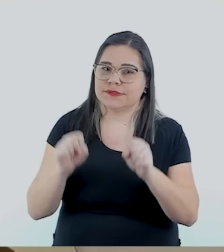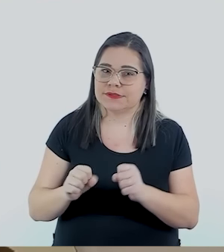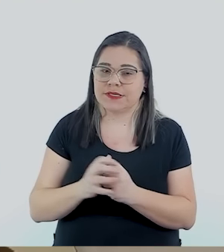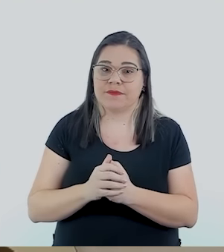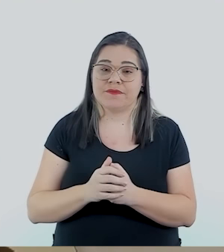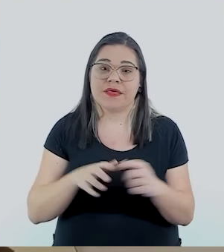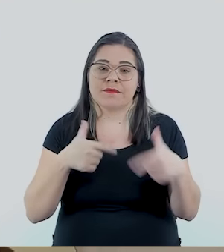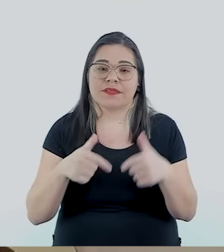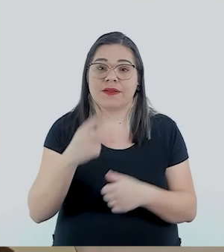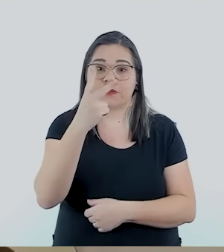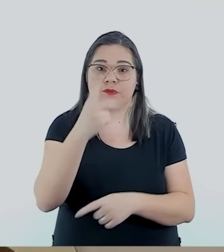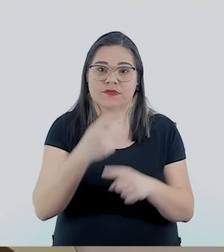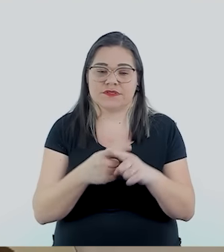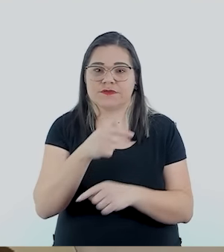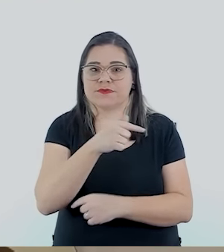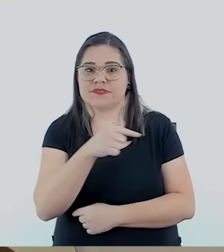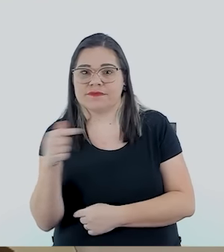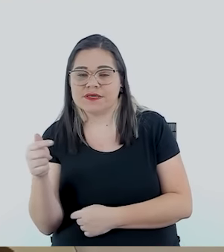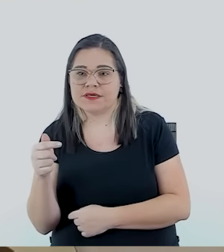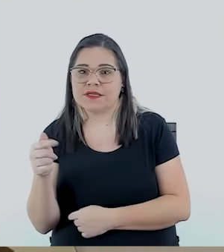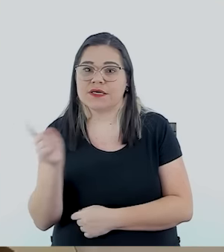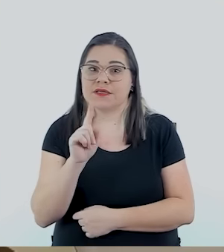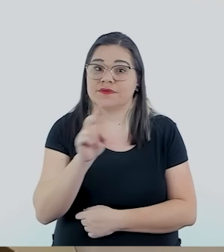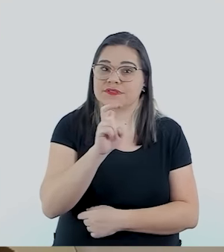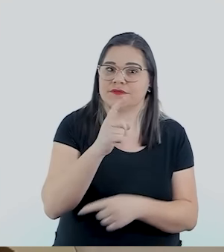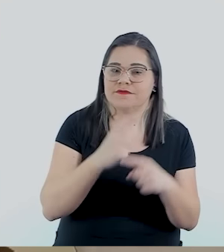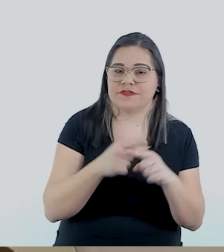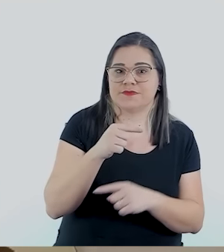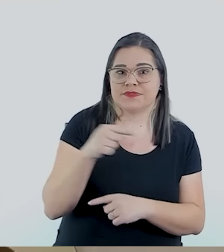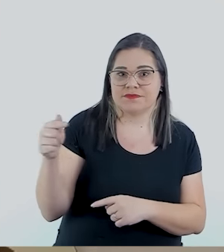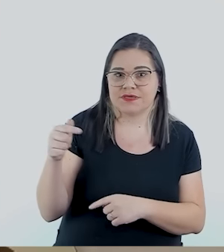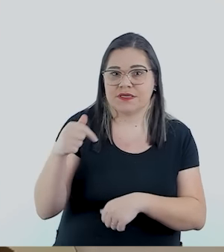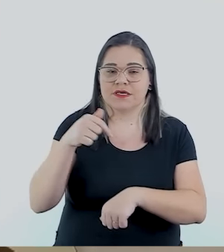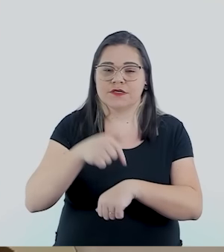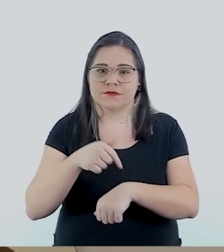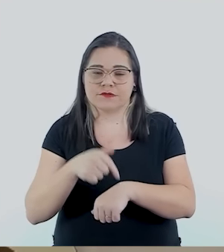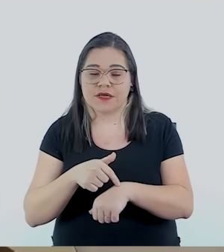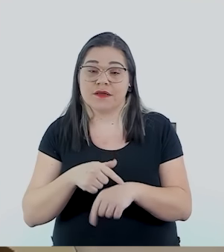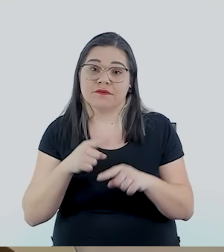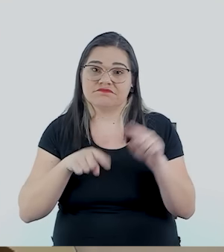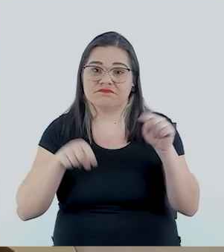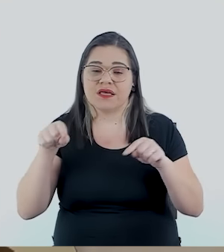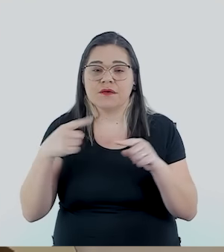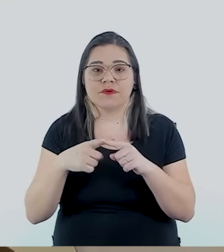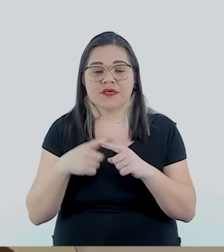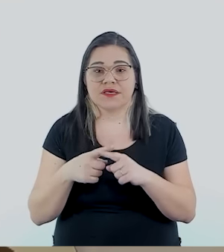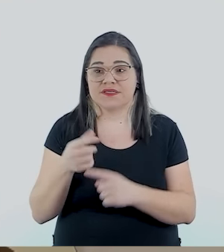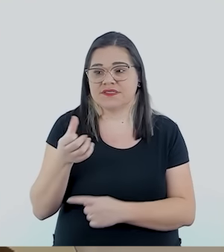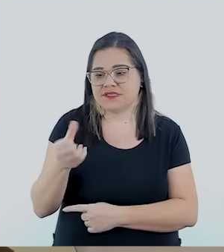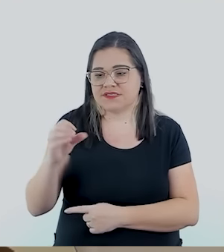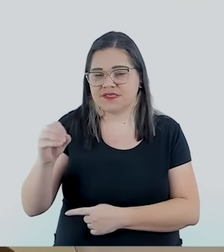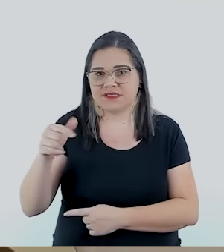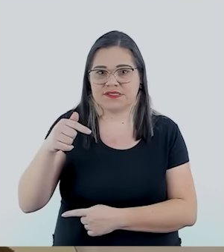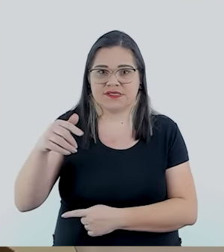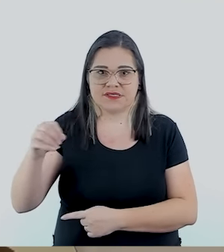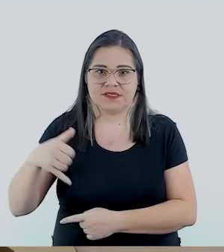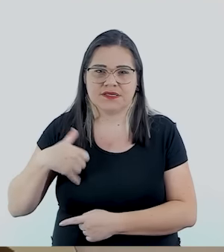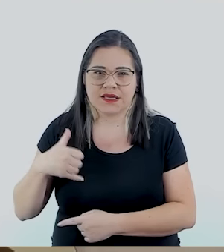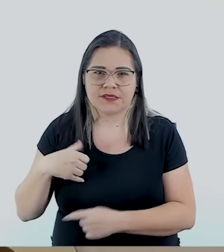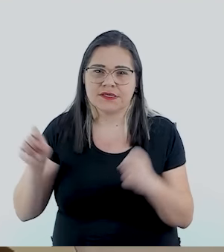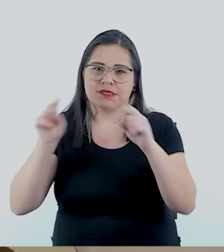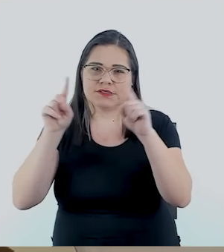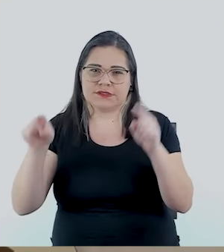para ela trabalhar duas vezes por semana e não eh cinco nos horários fech porque é isso gente com 60 com 70 eh